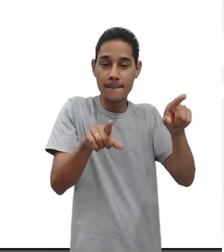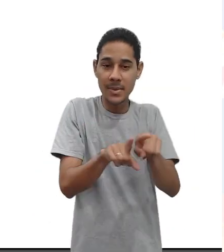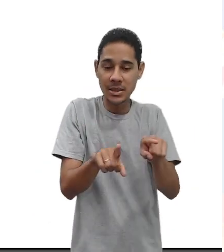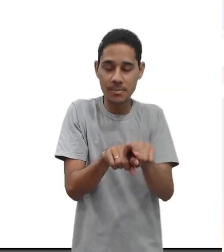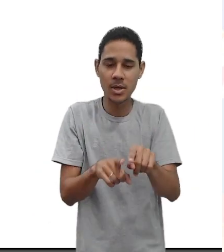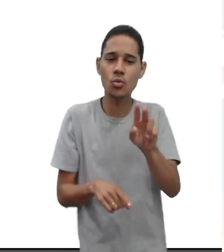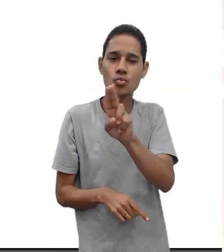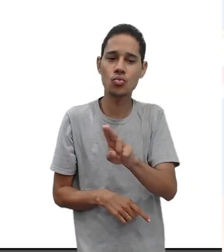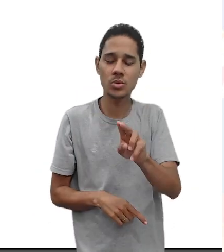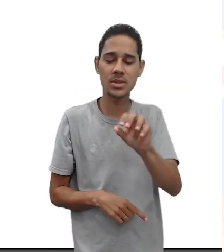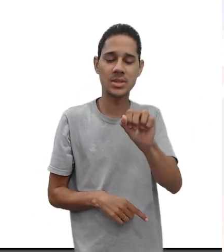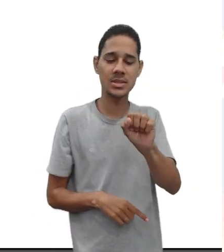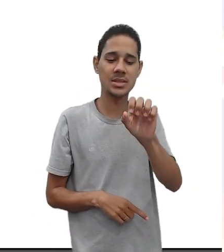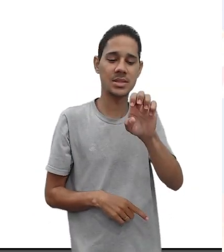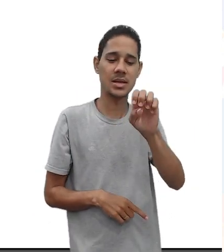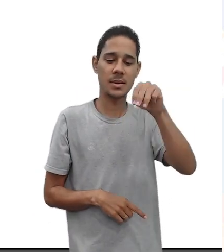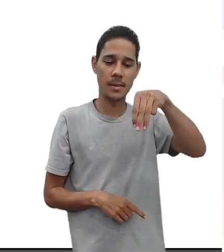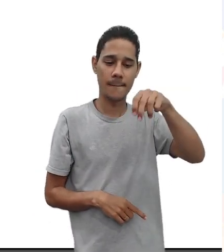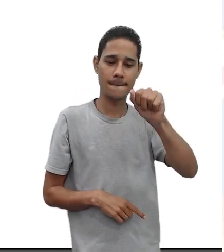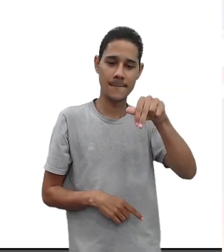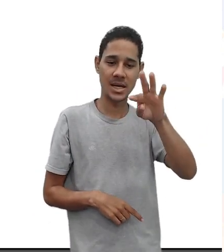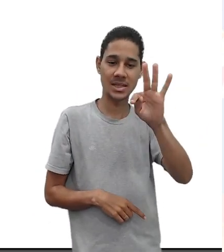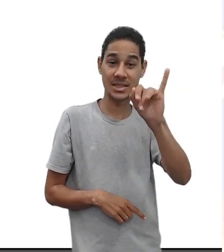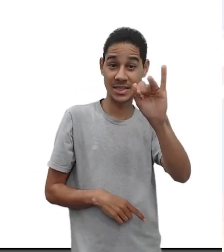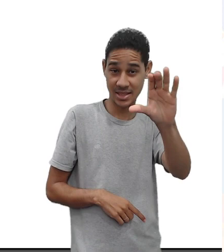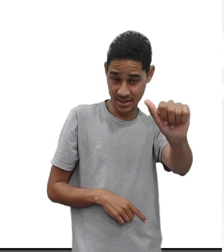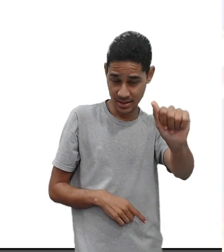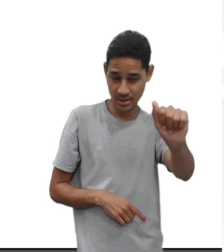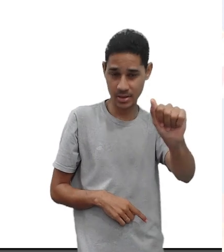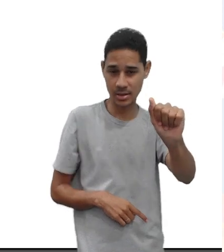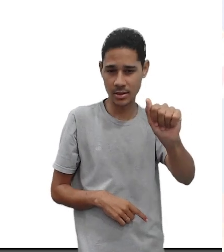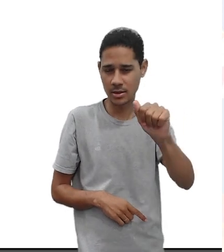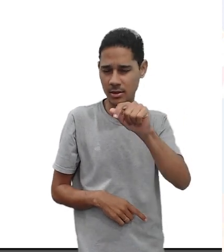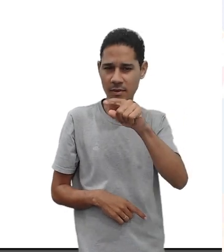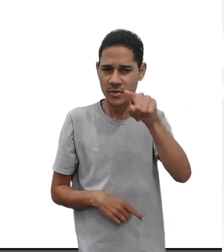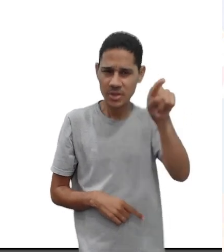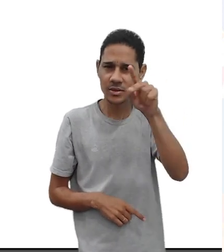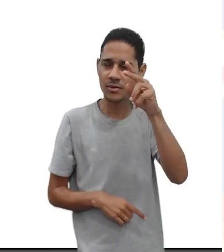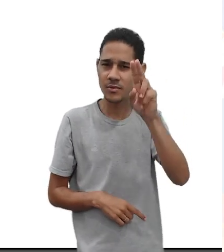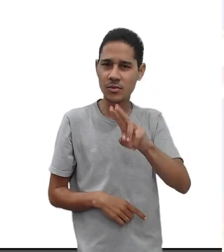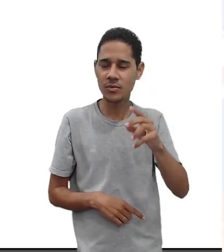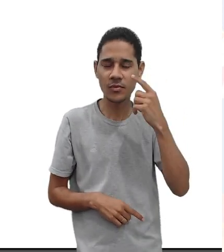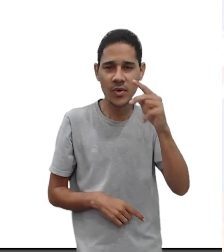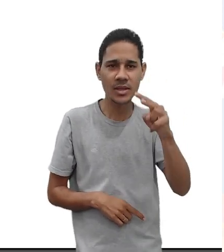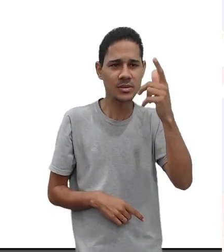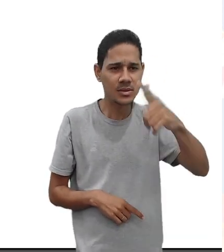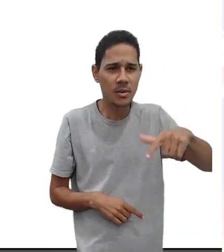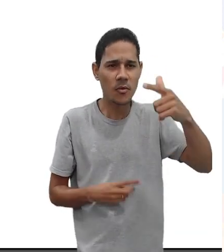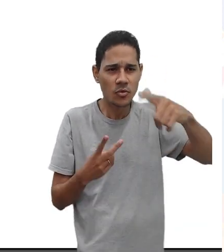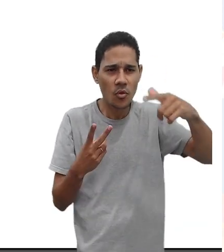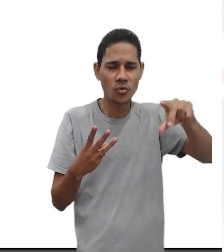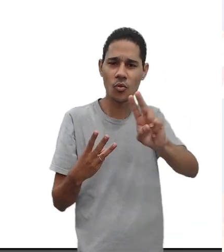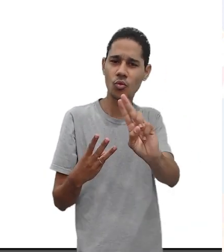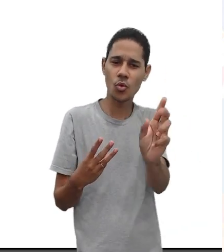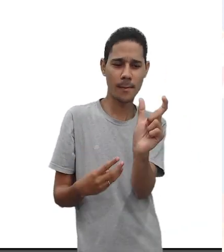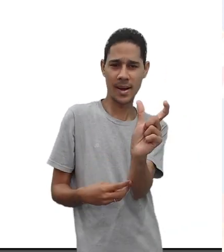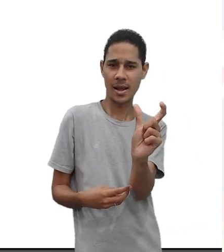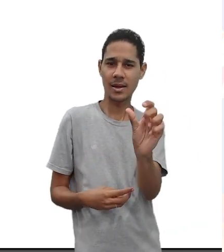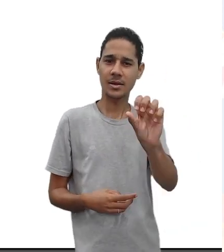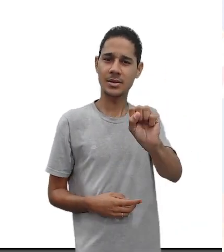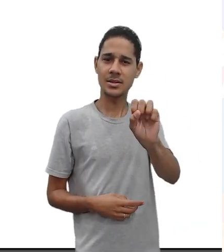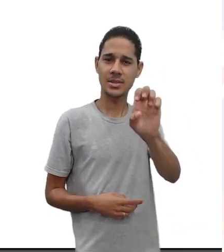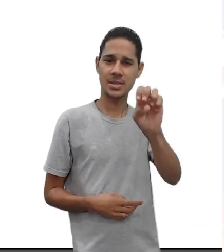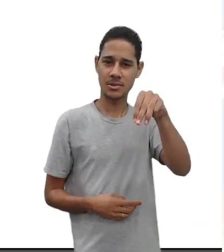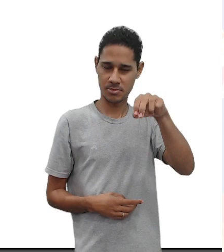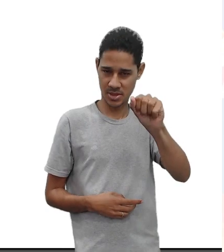termo, semântica, né? E para que vocês entendam, a gente precisa estudar um pouco mais